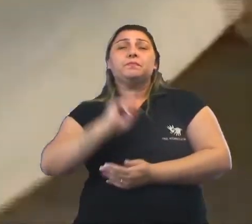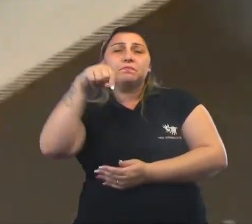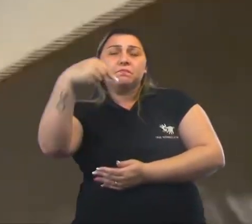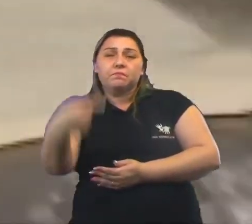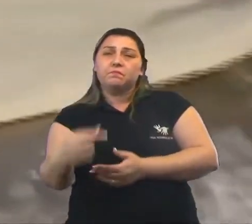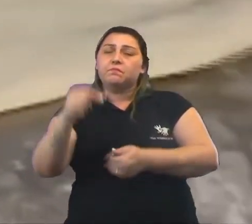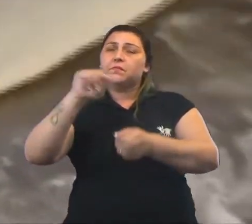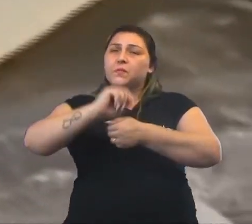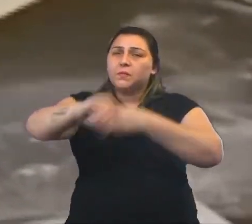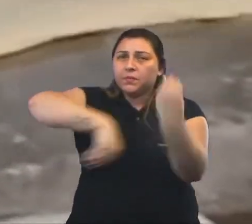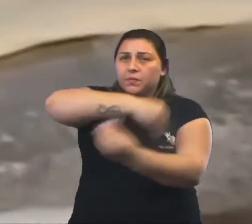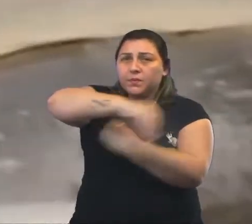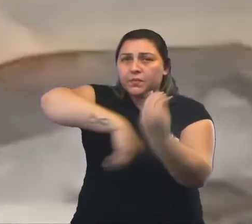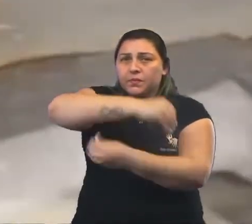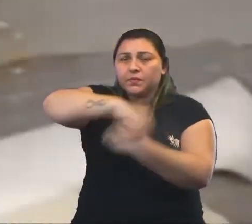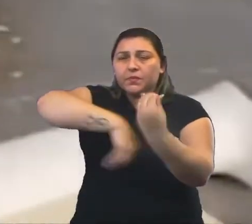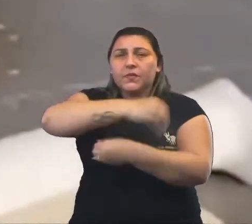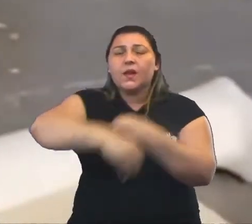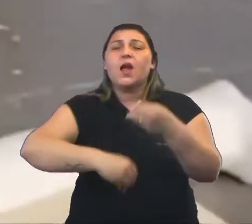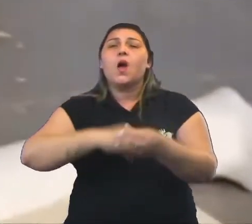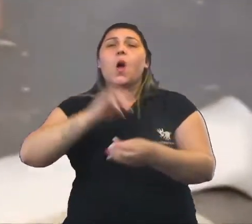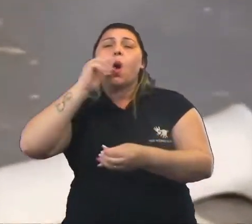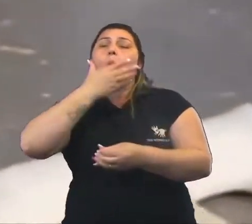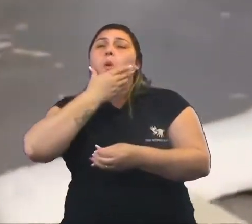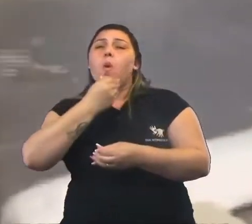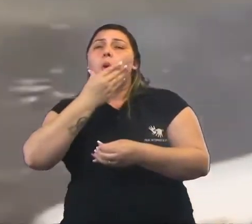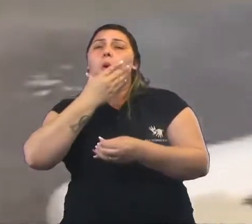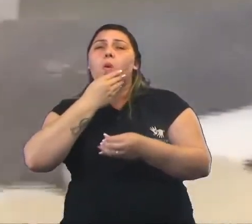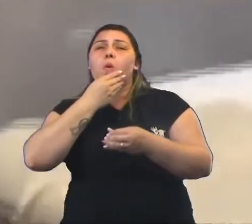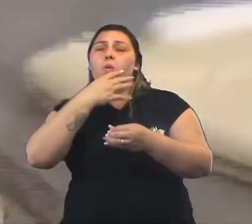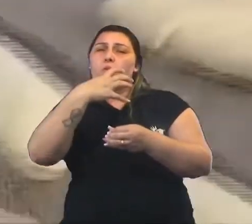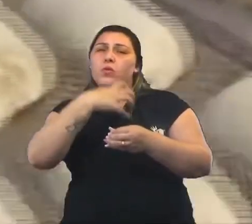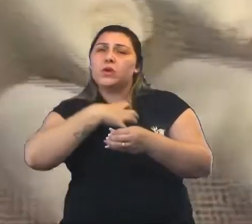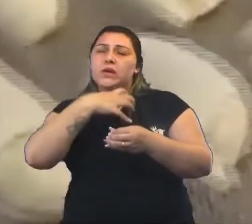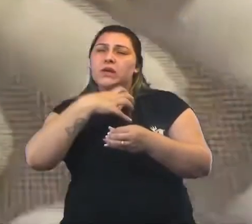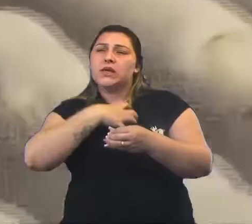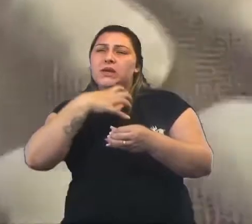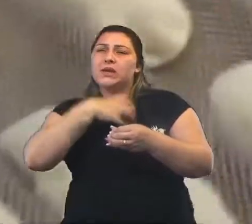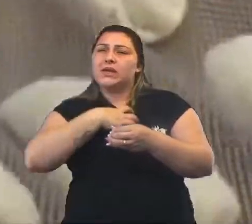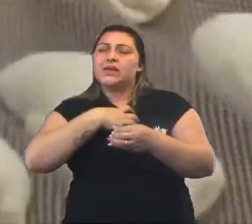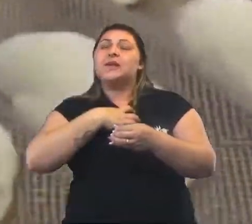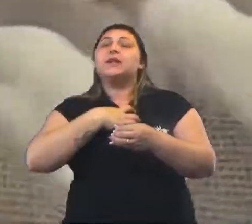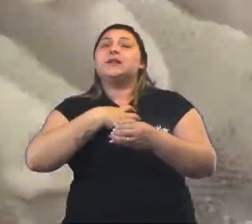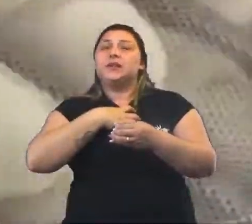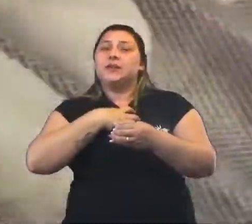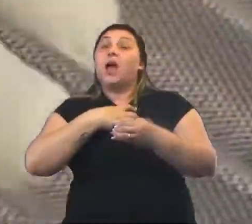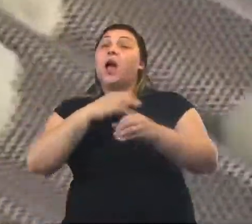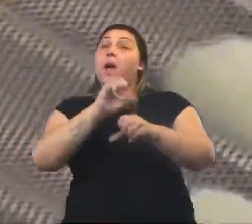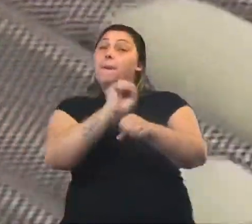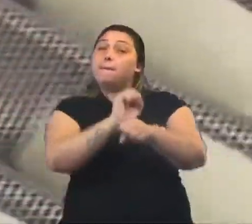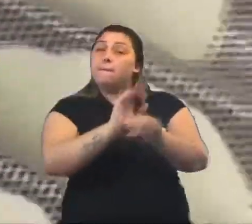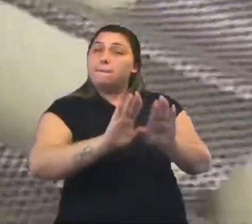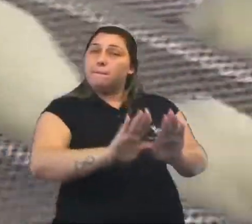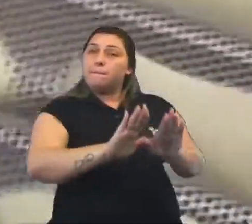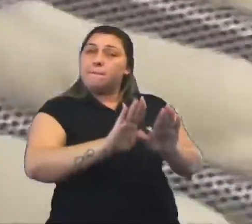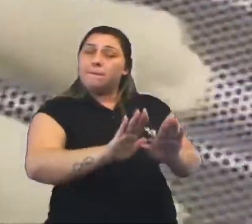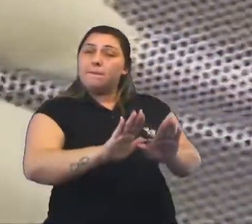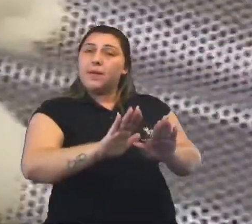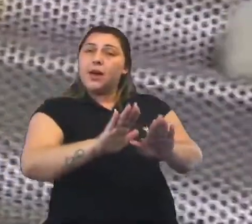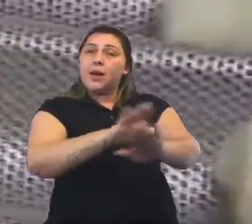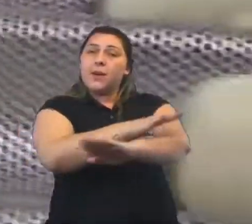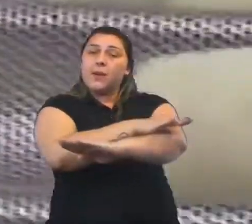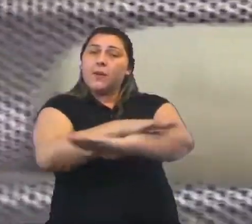Depois de fazer a mistura, o padeiro deu forma ao pão e deixou a massa descansando em um